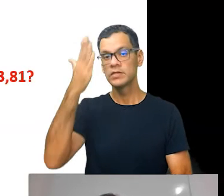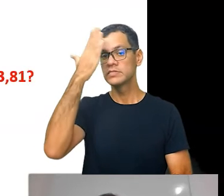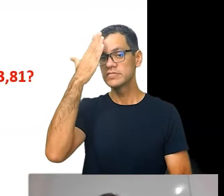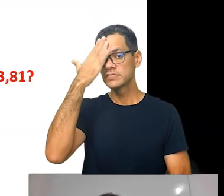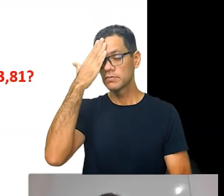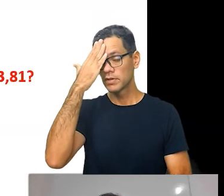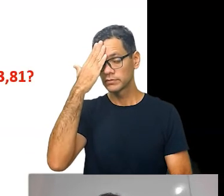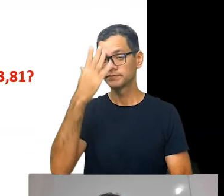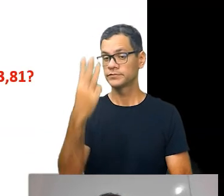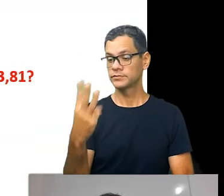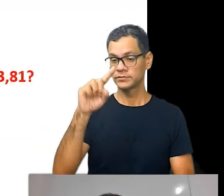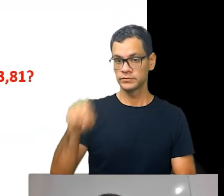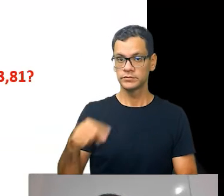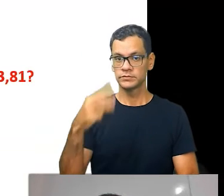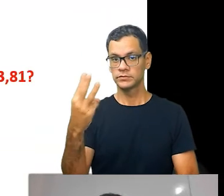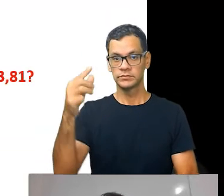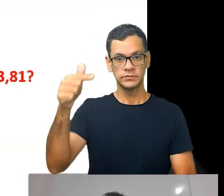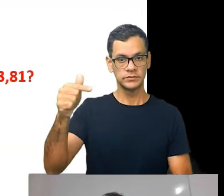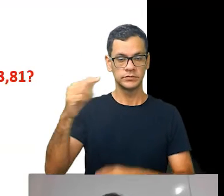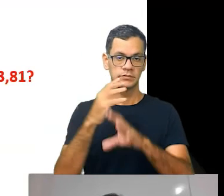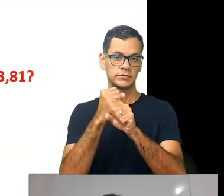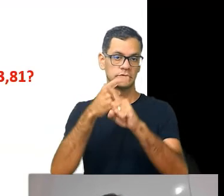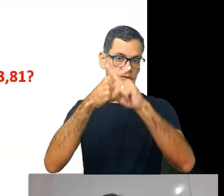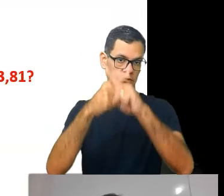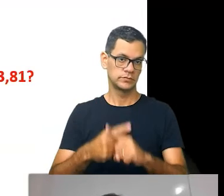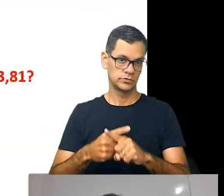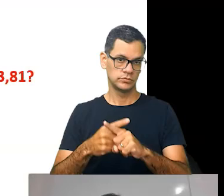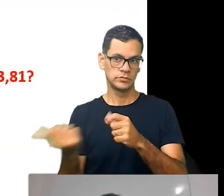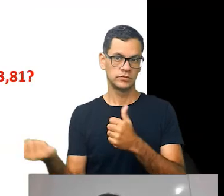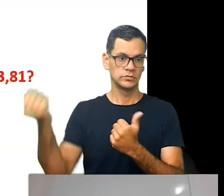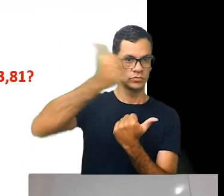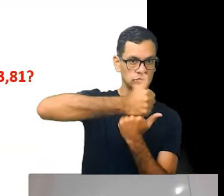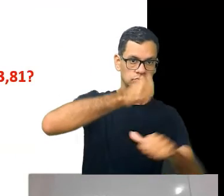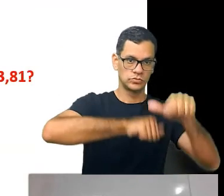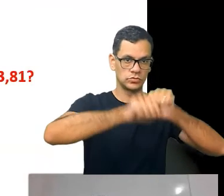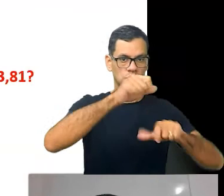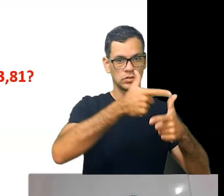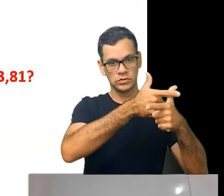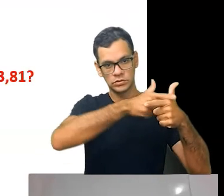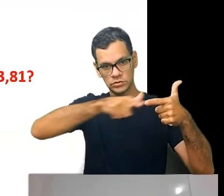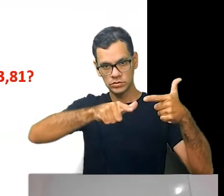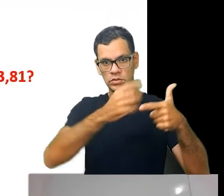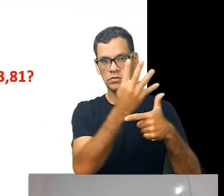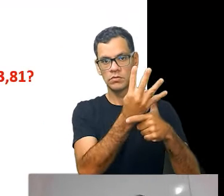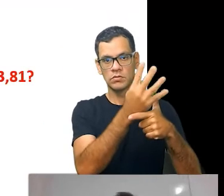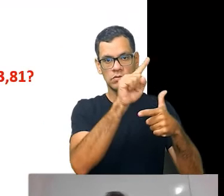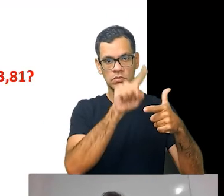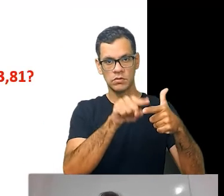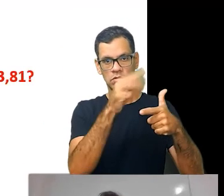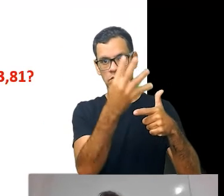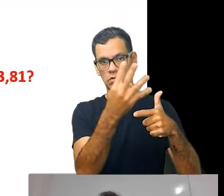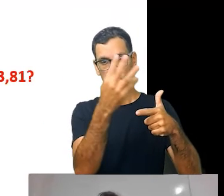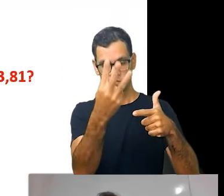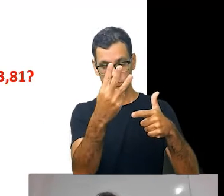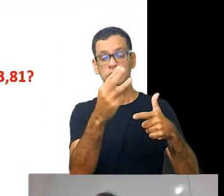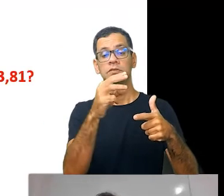a 3,37 vezes o X que quer saber. O 3,37 está aqui multiplicando, vai passar para cá dividindo.